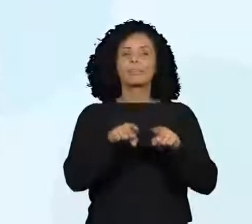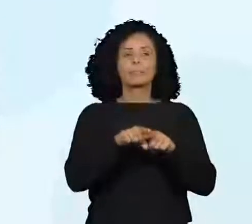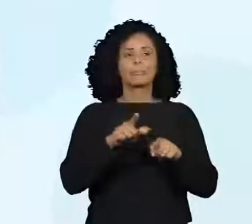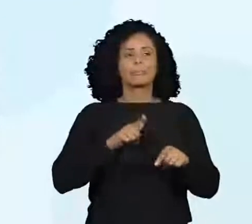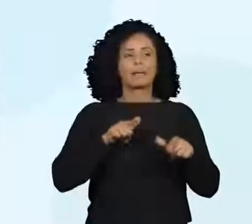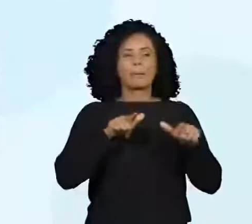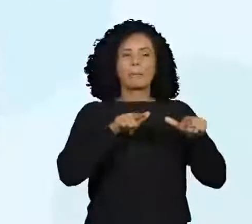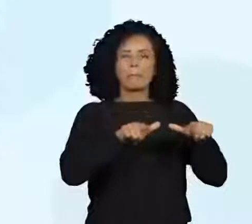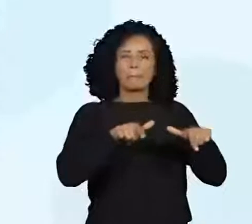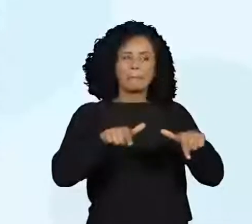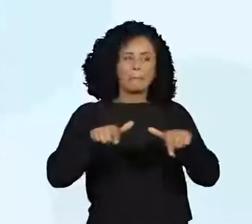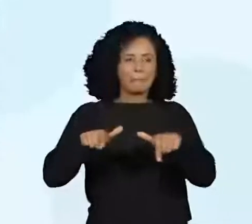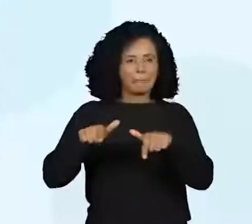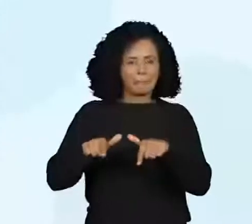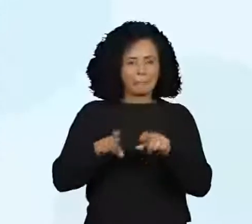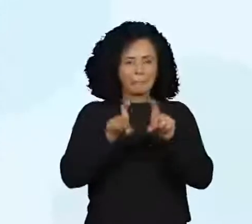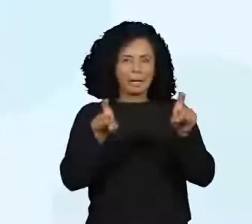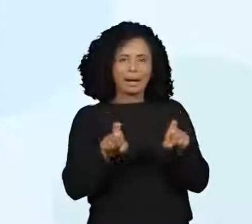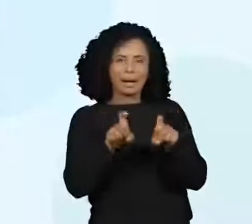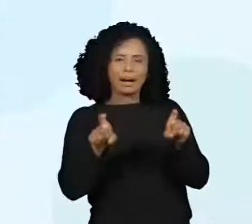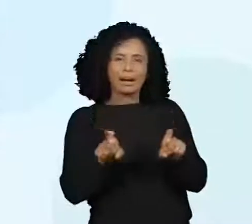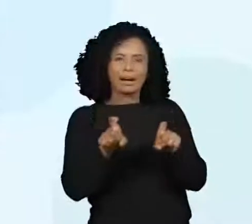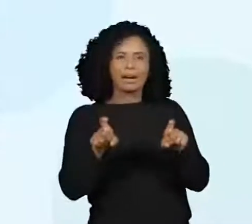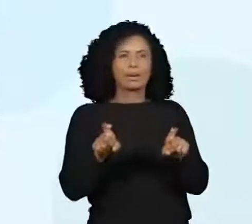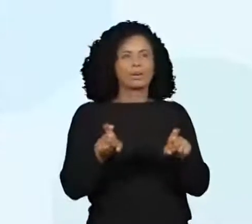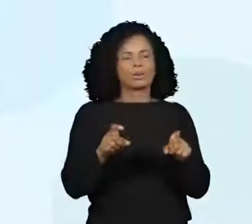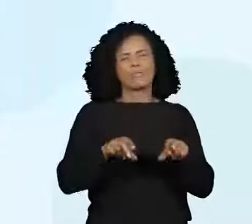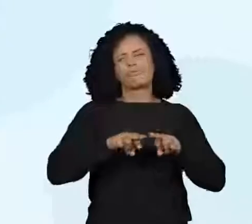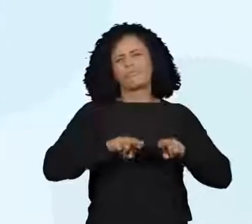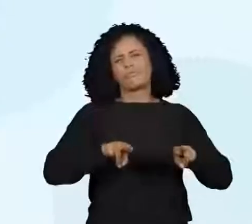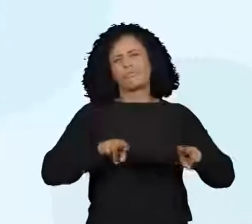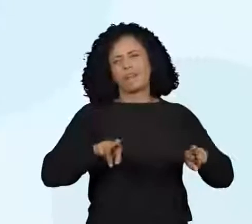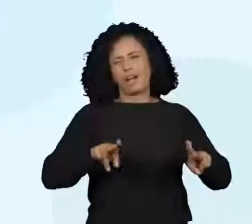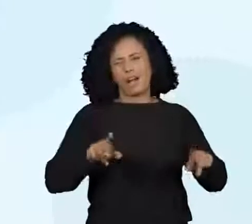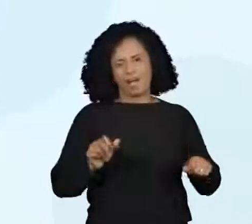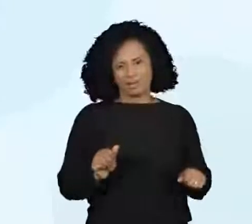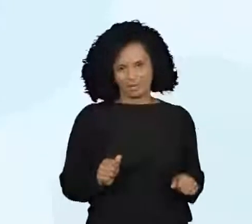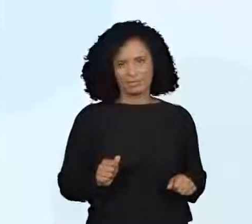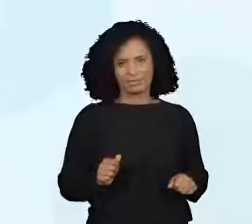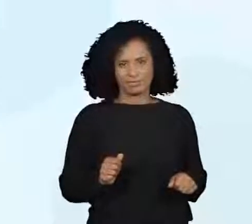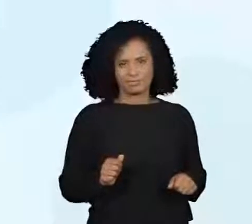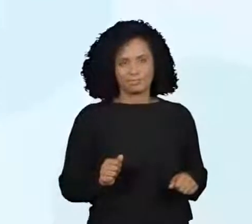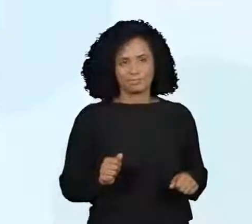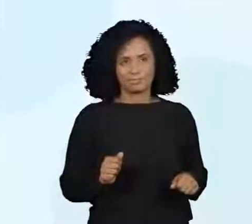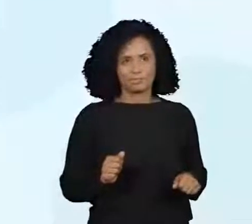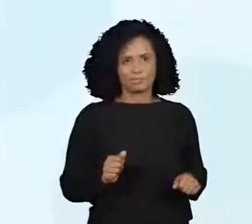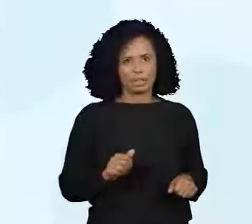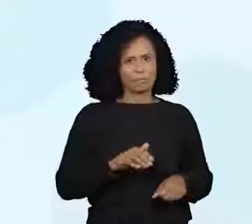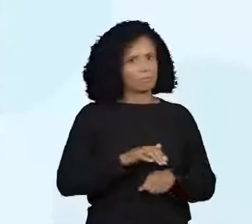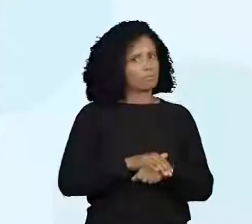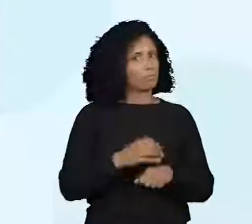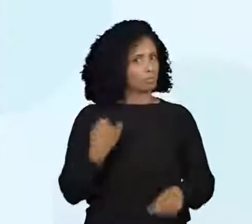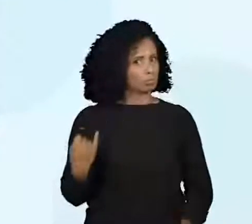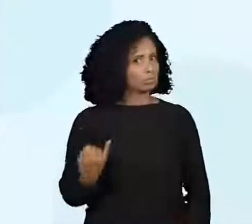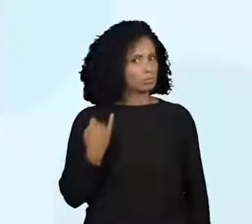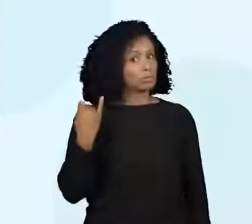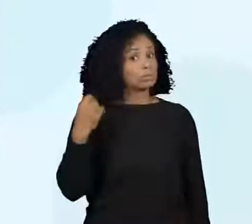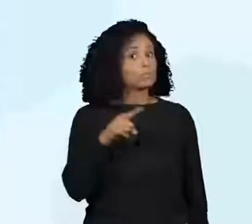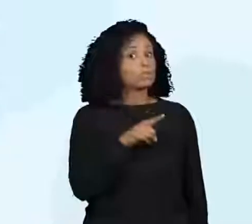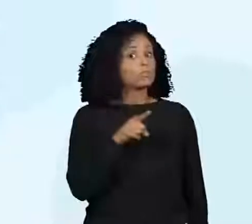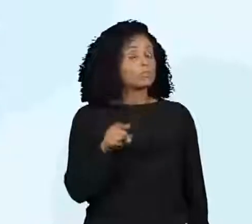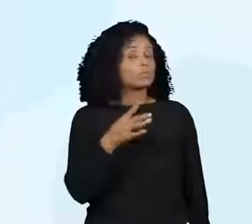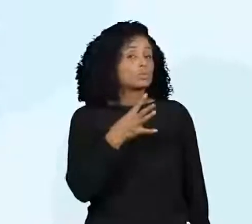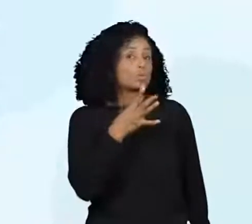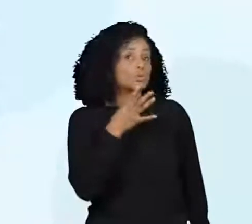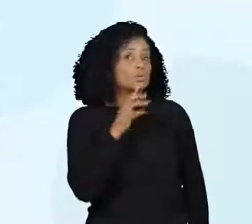de computadores, entre outros. É importante ressaltar